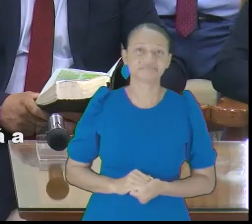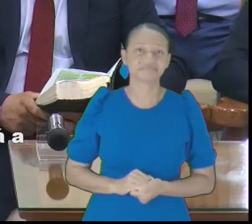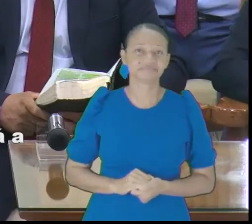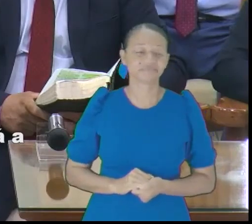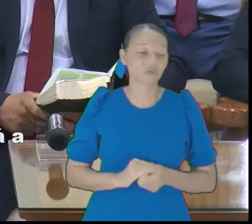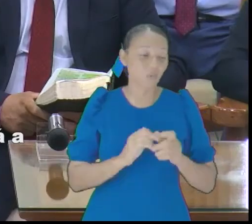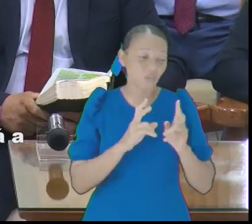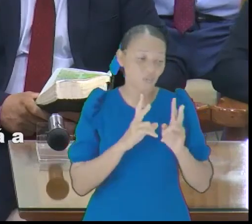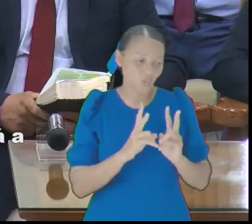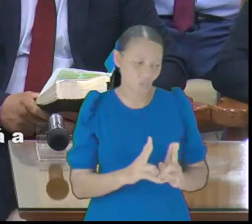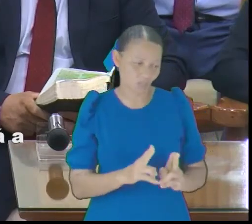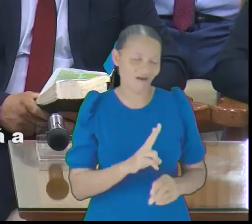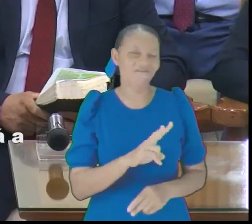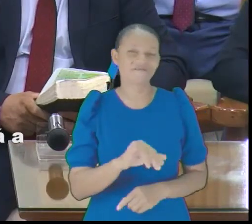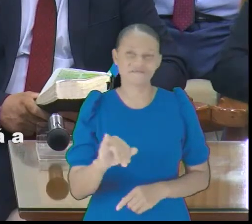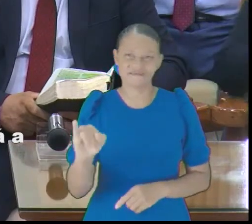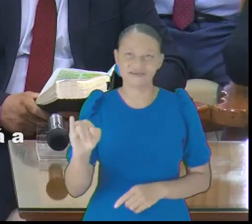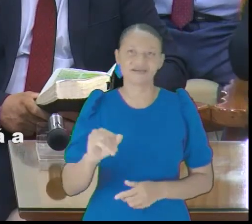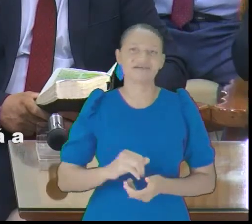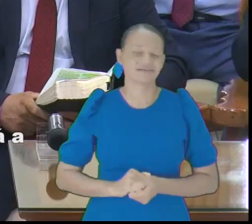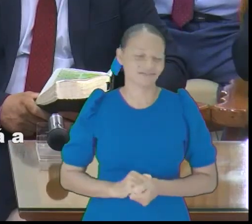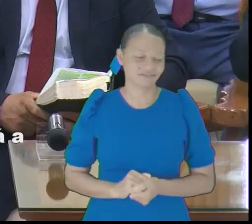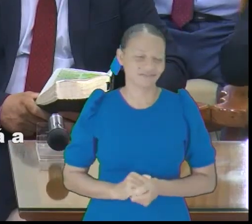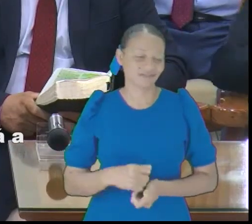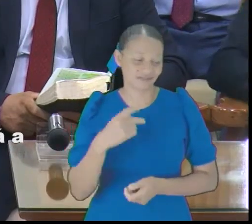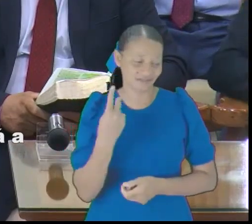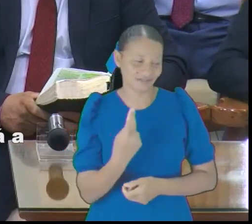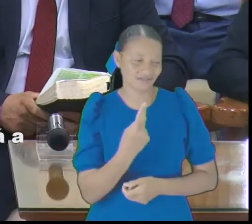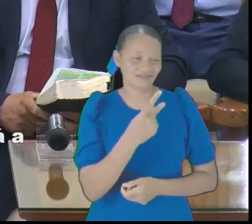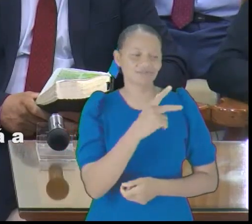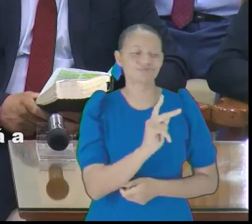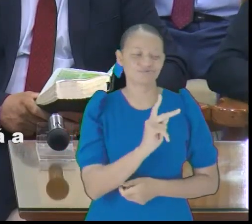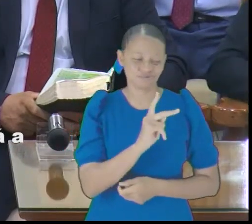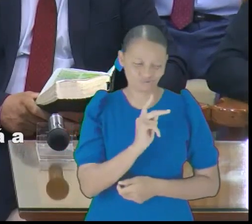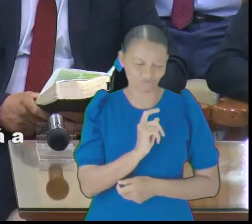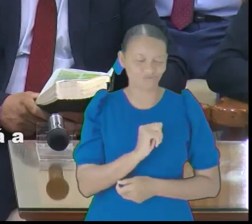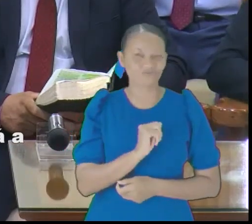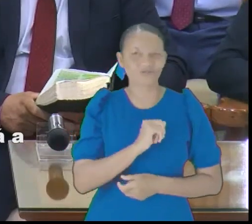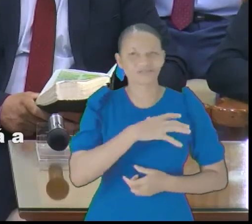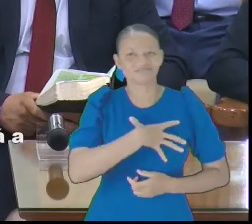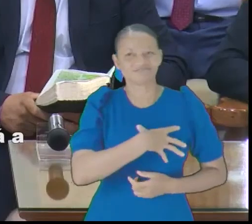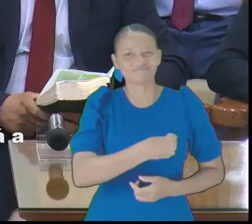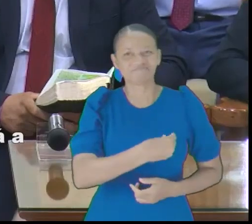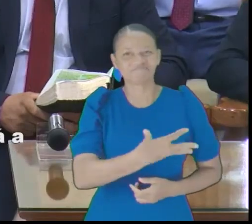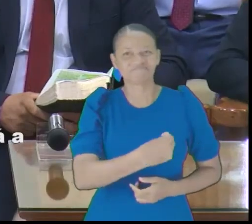assim será a tua descendência.